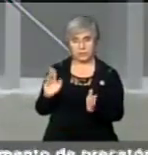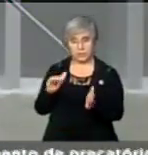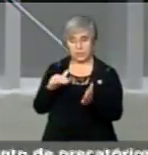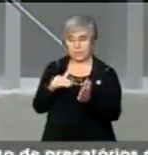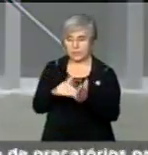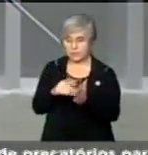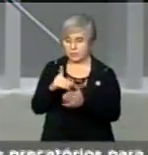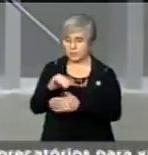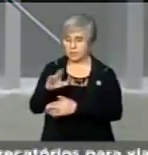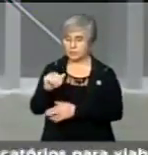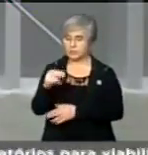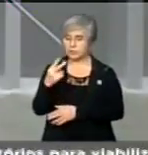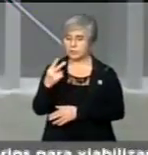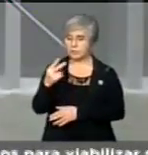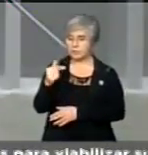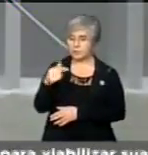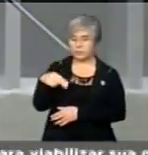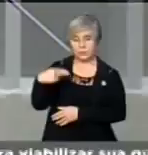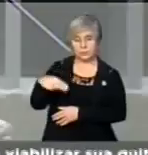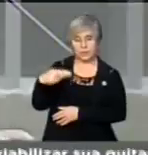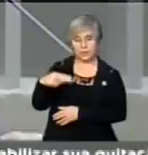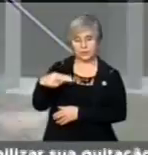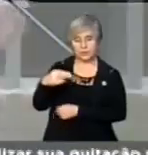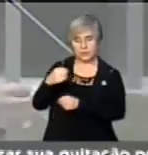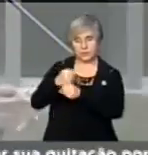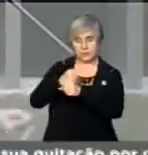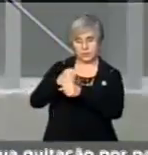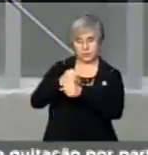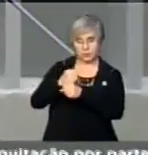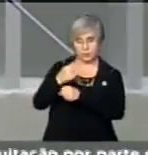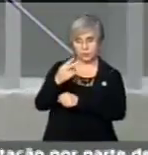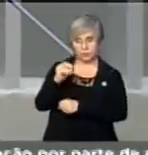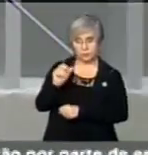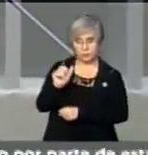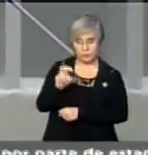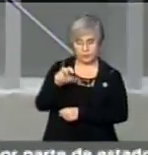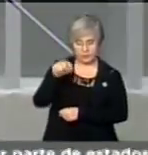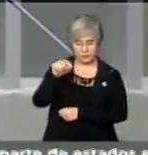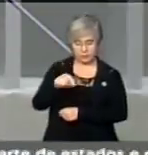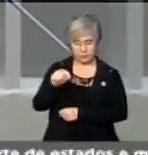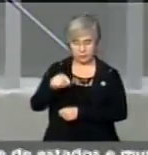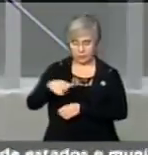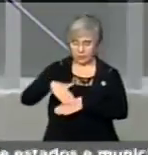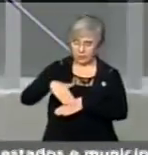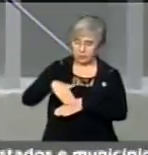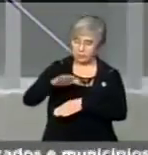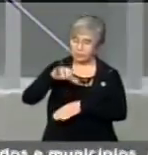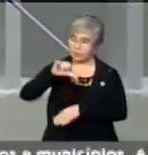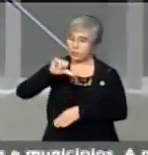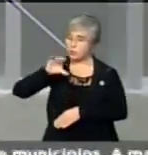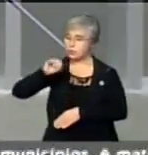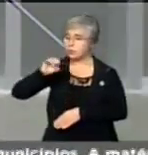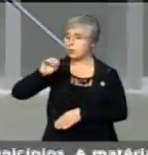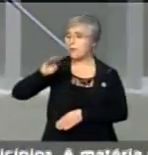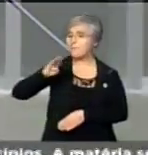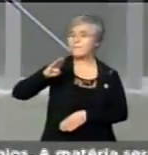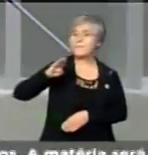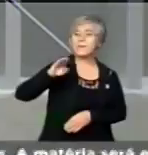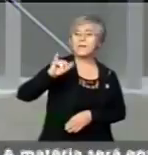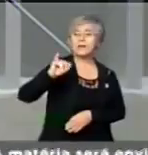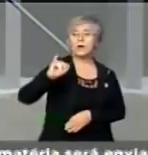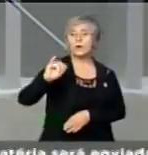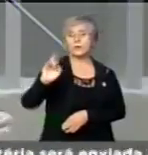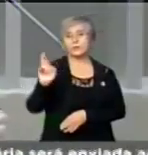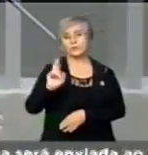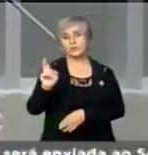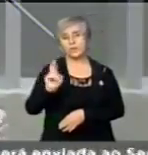27 de novembro do ano de 2015, mais de 900 bilhões de reais